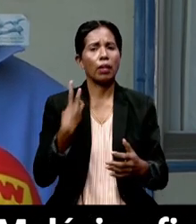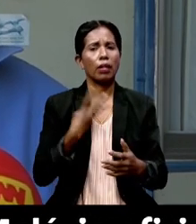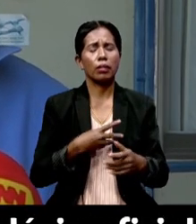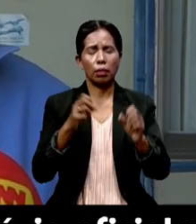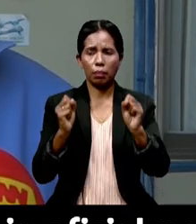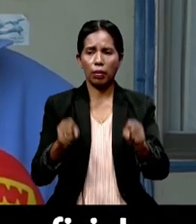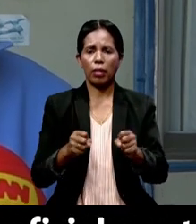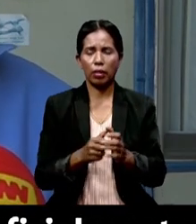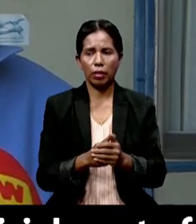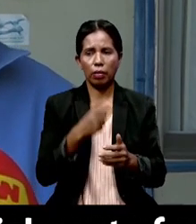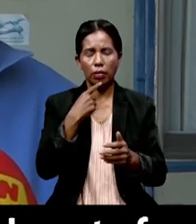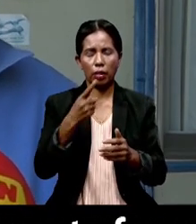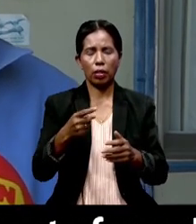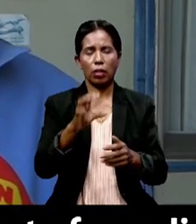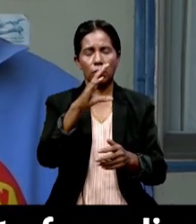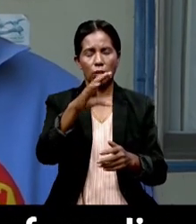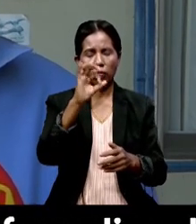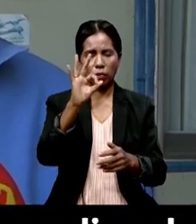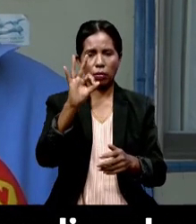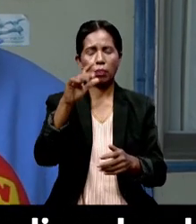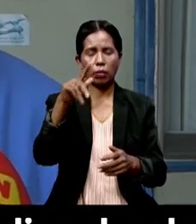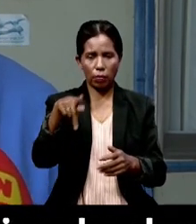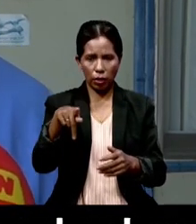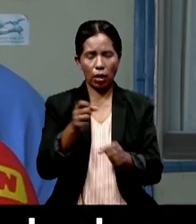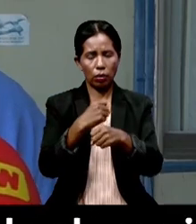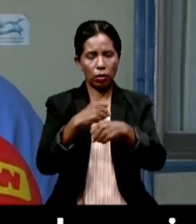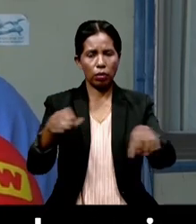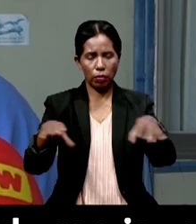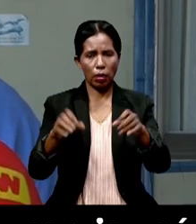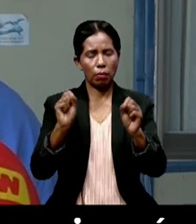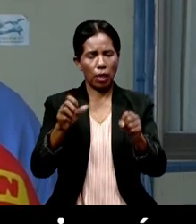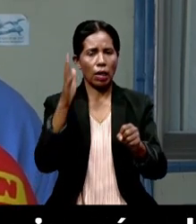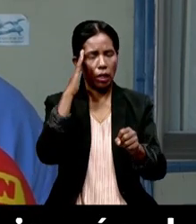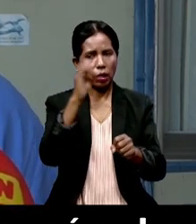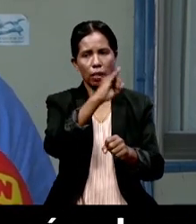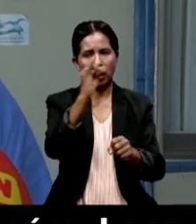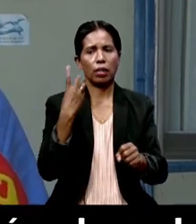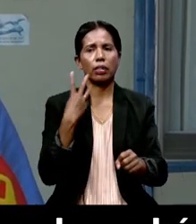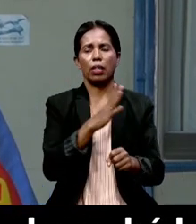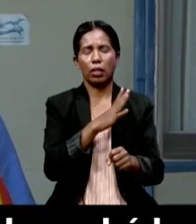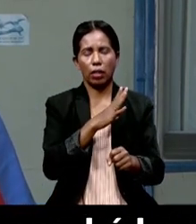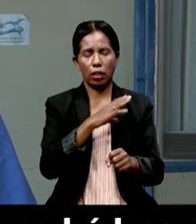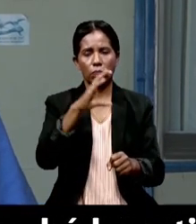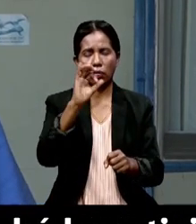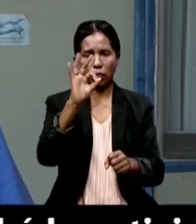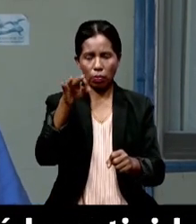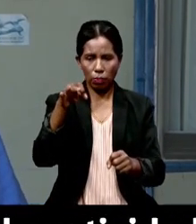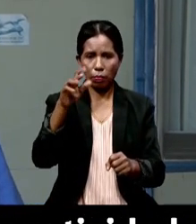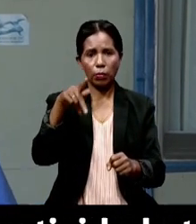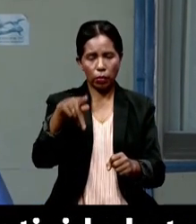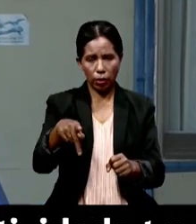função pública hal de serviço dia que itu bela re, minha bela deteta buat ser né, kita hing kata função pública kita